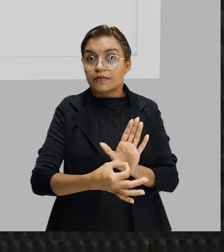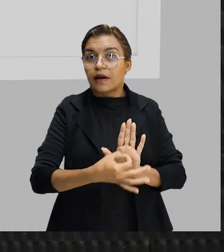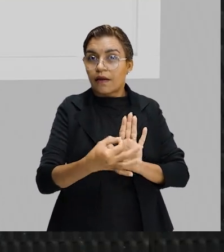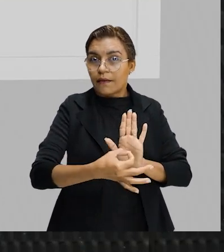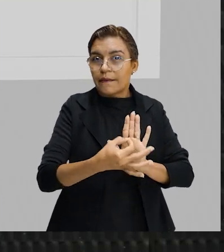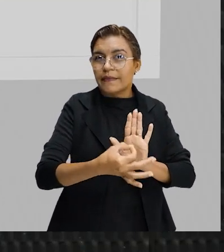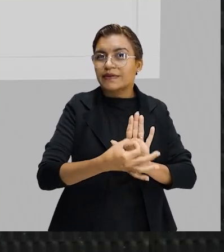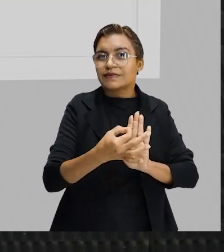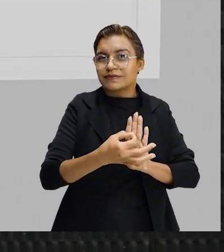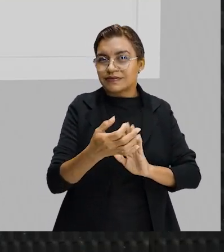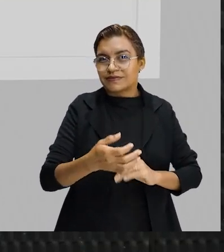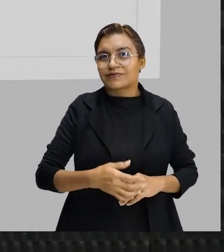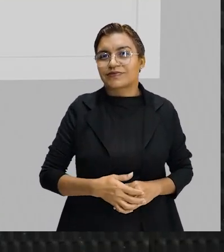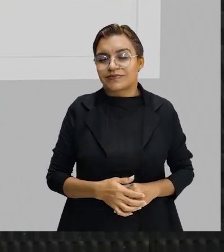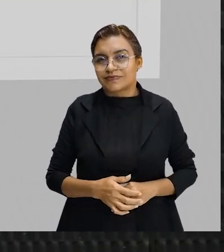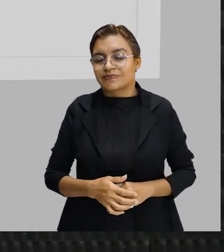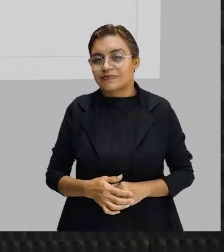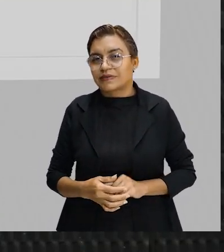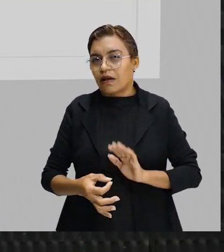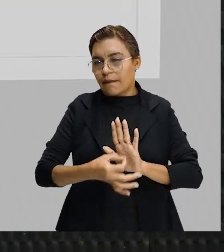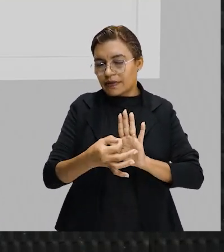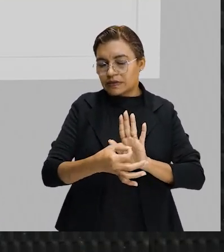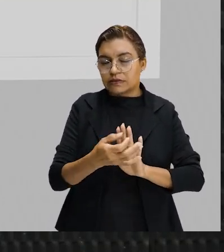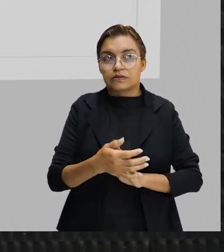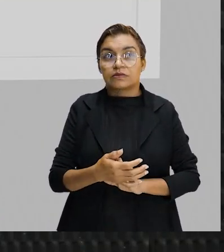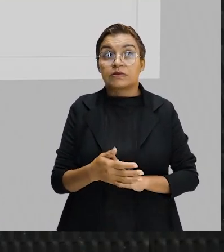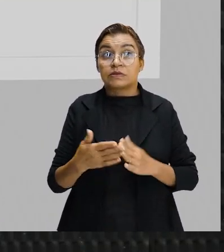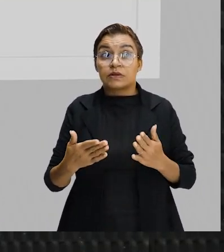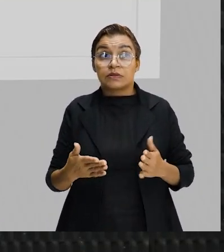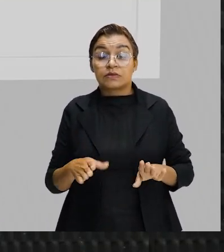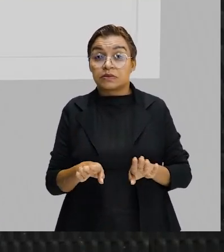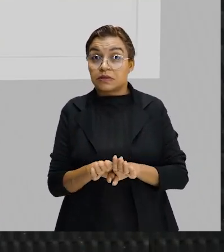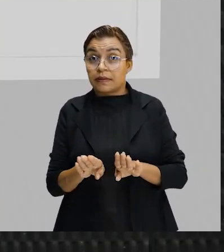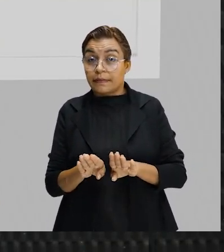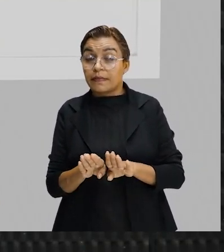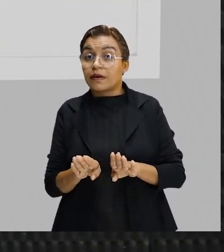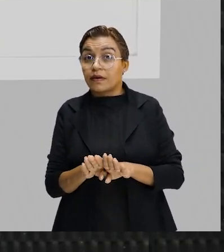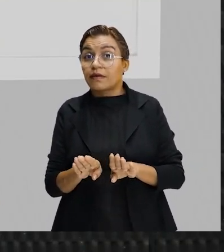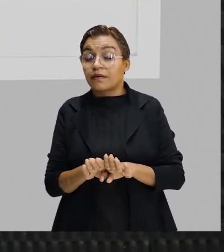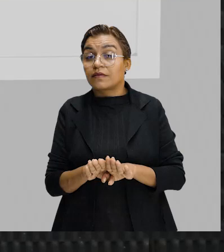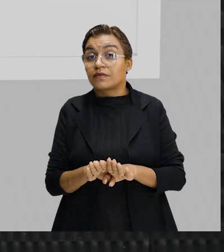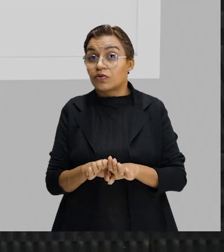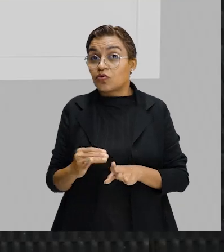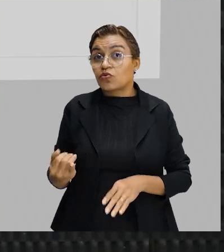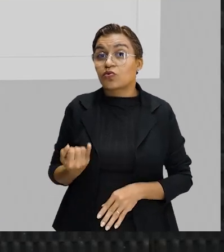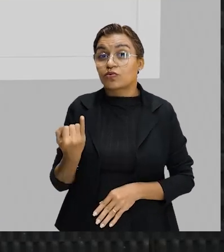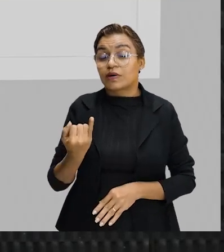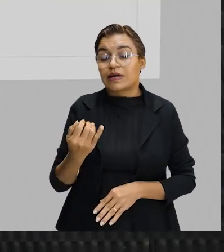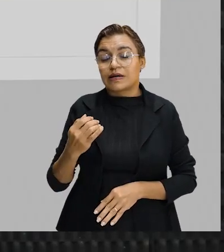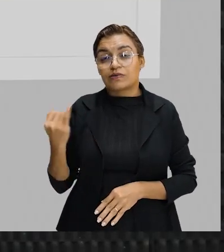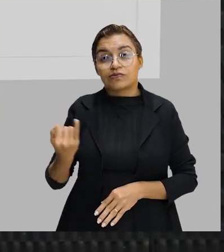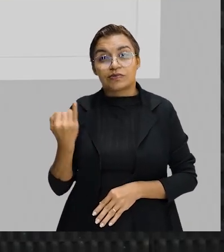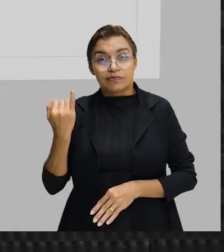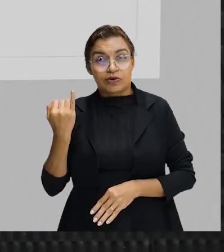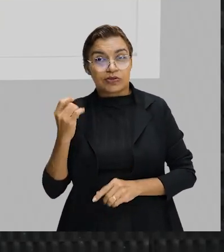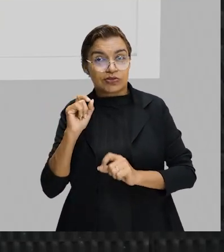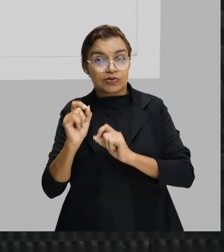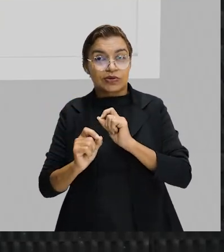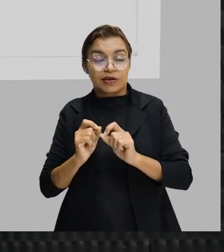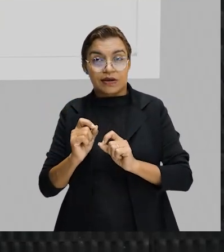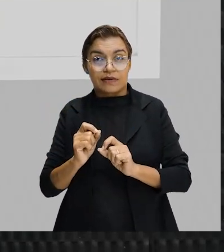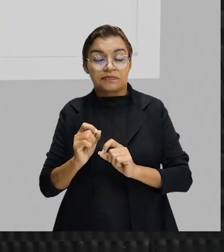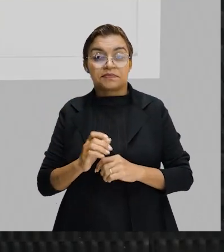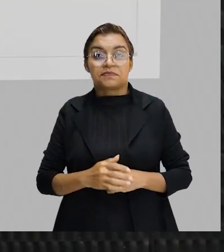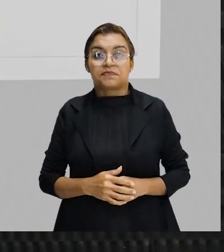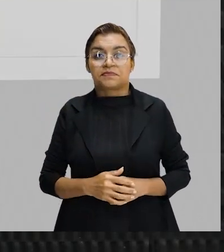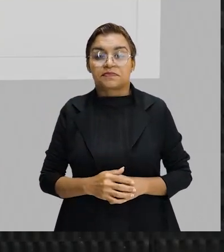argumentação. E aí eu vou apelar, claro, à nossa inteligência que Deus deu de graça. Um dos elementos